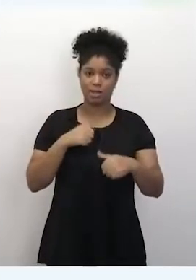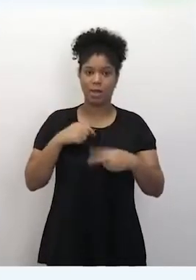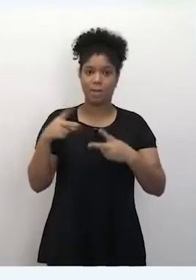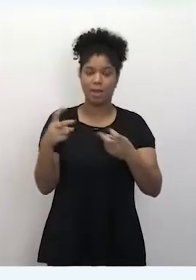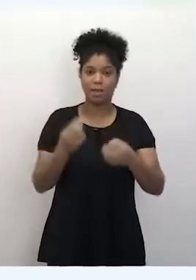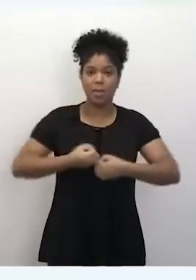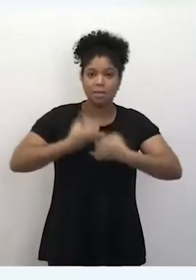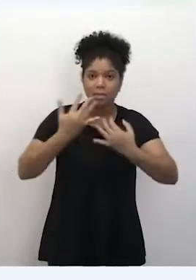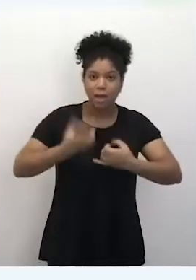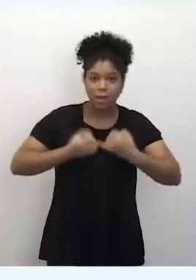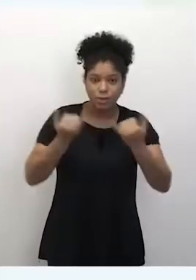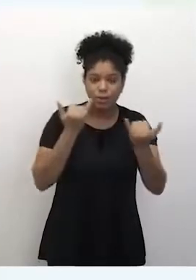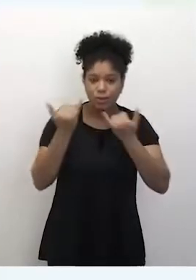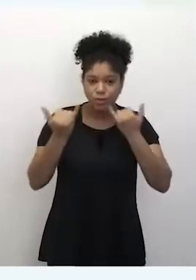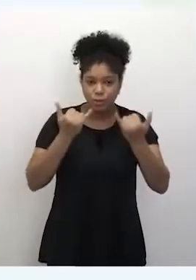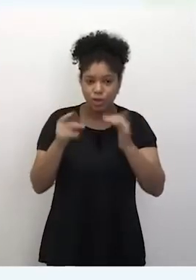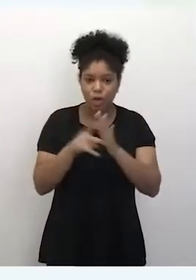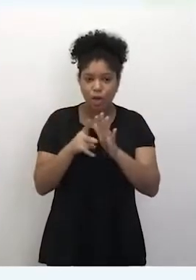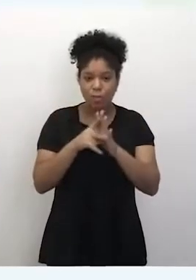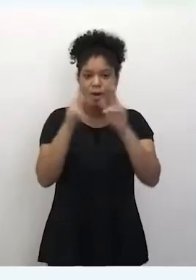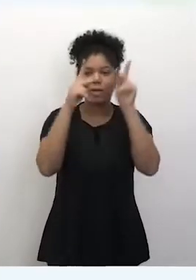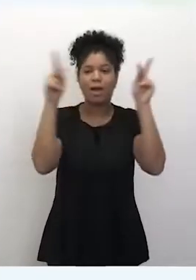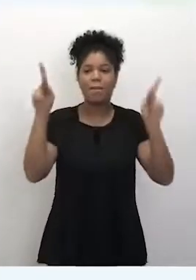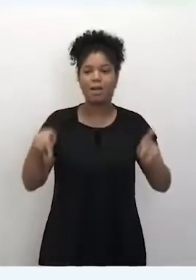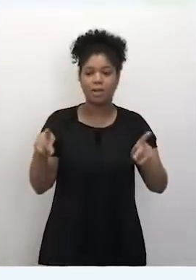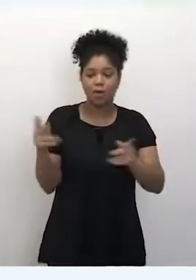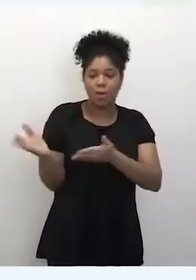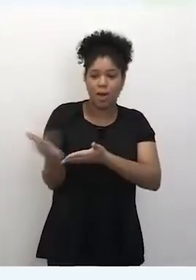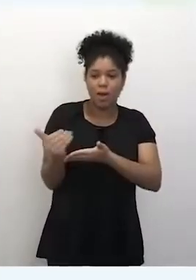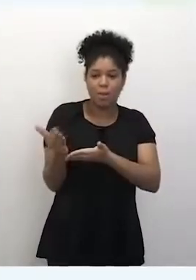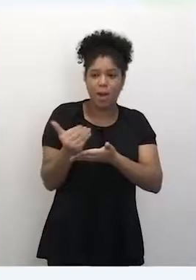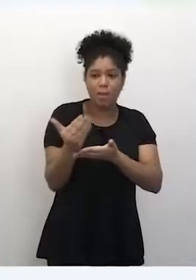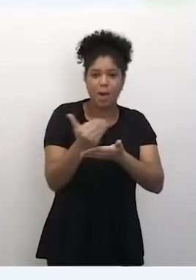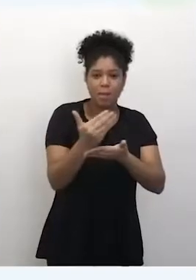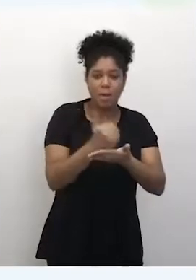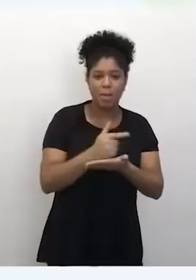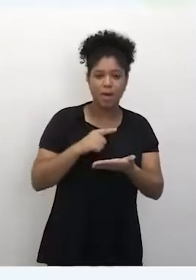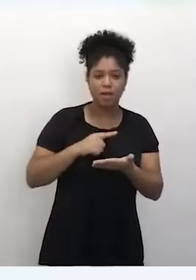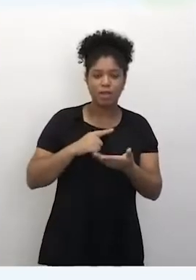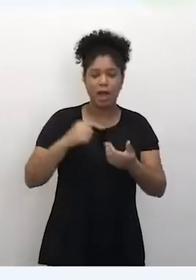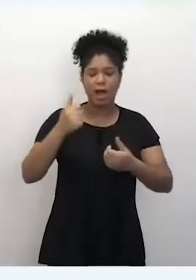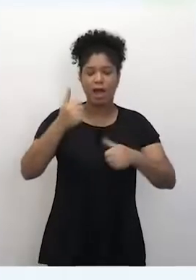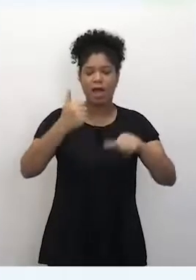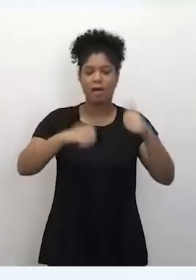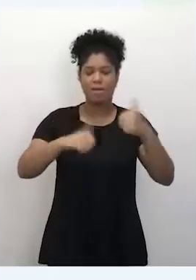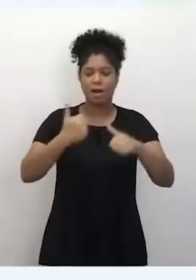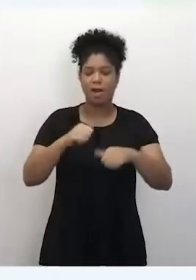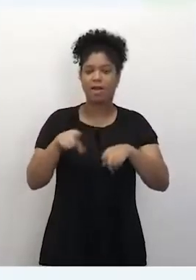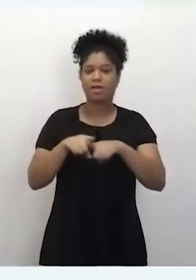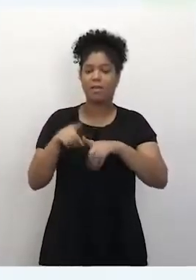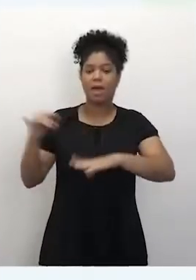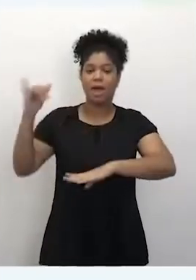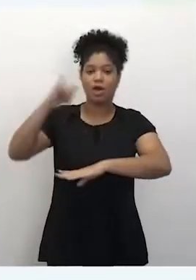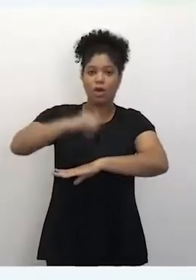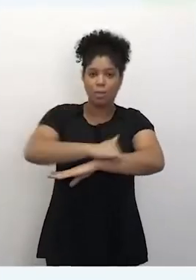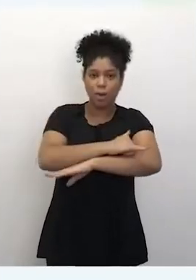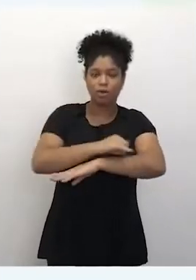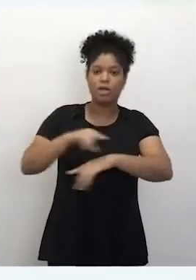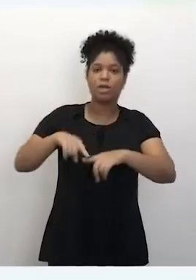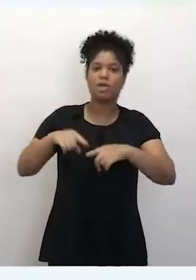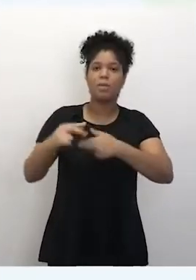dados observados de plataformas de coleta de dados, instrumentos de medição em aeroportos, radares e